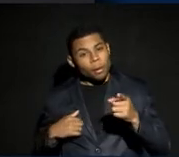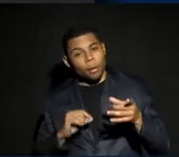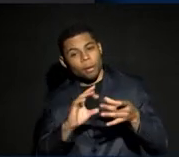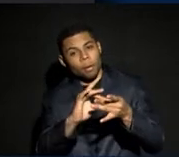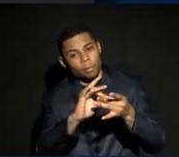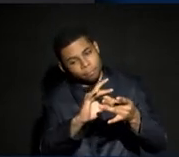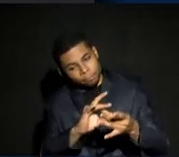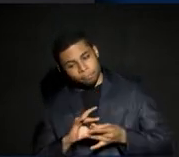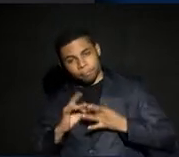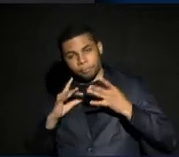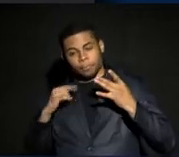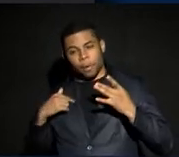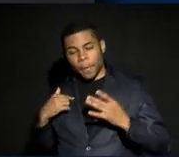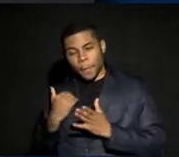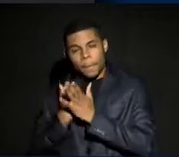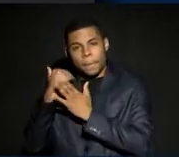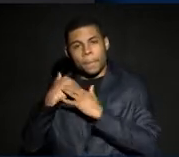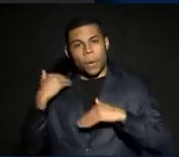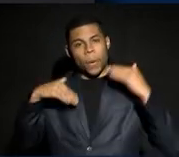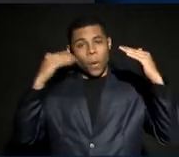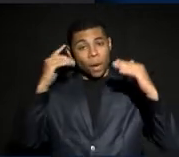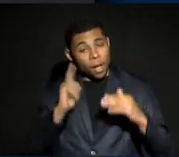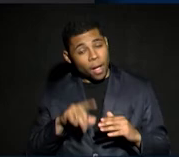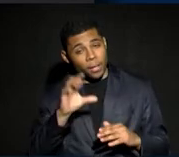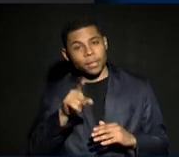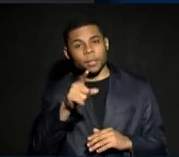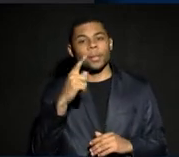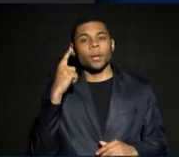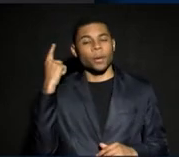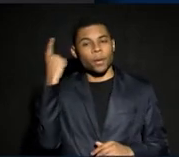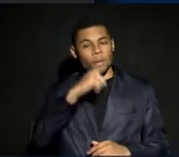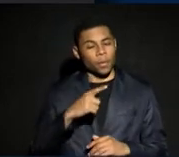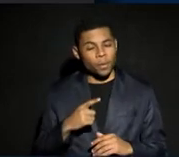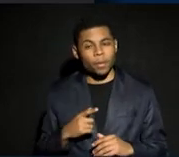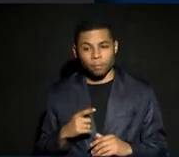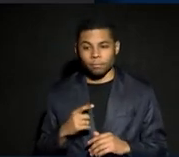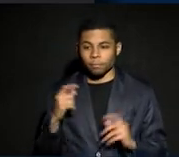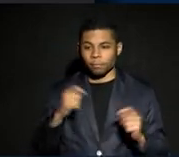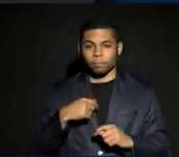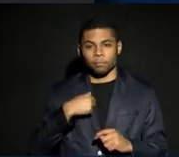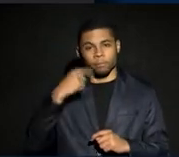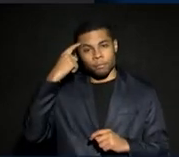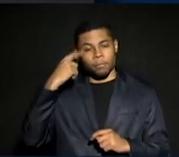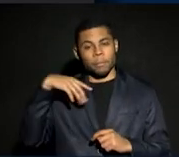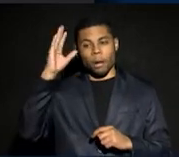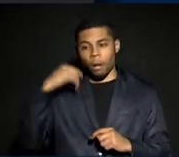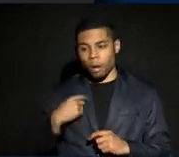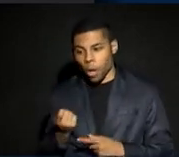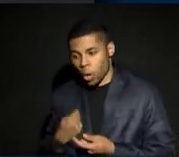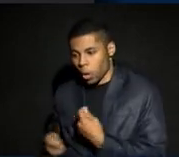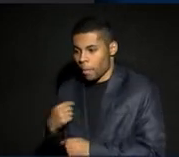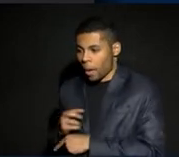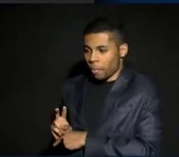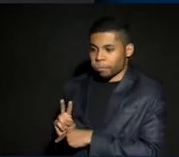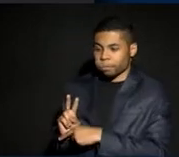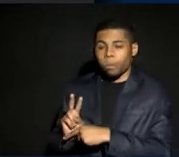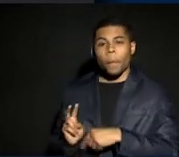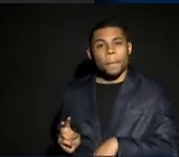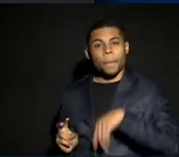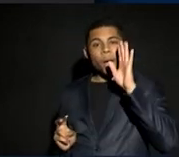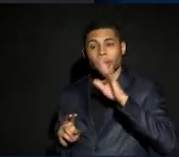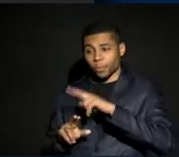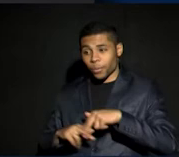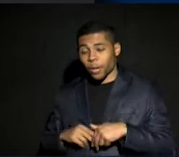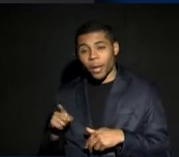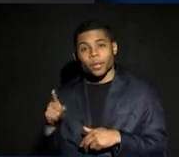agregar valor à sua produção. É assim que você começa a complexificar a sua economia, que está se tornando